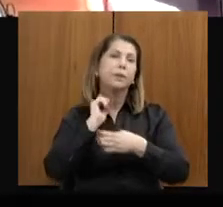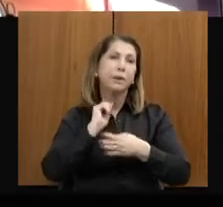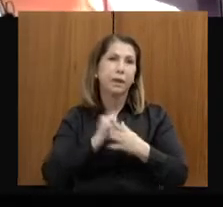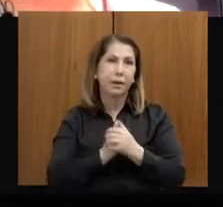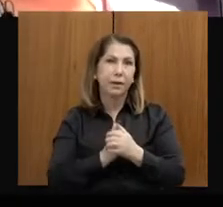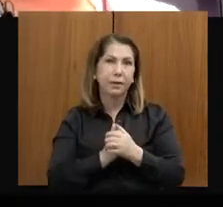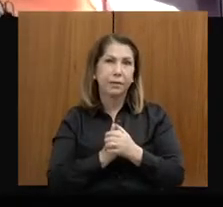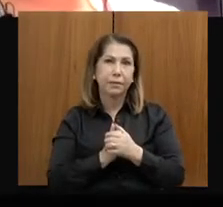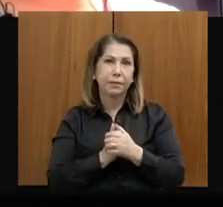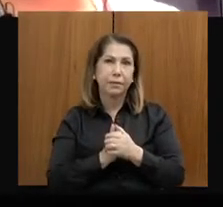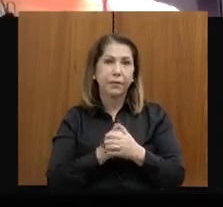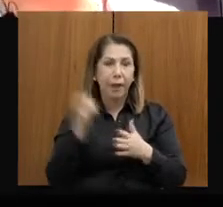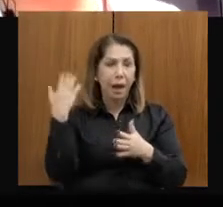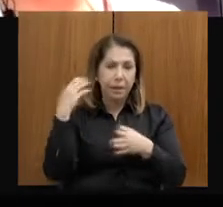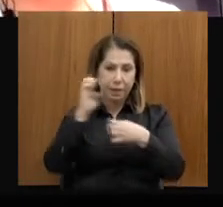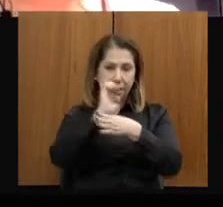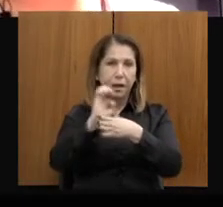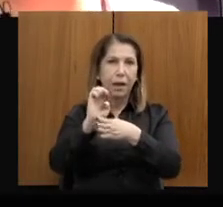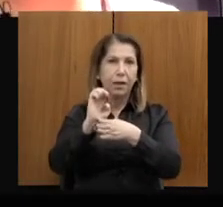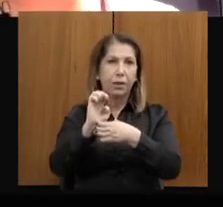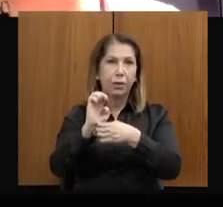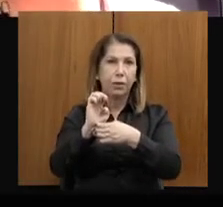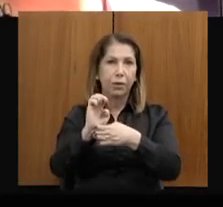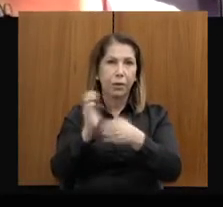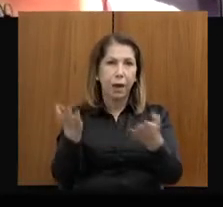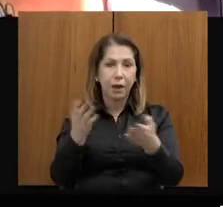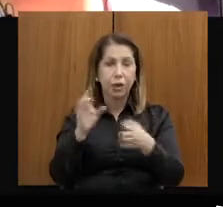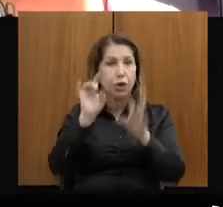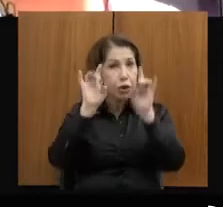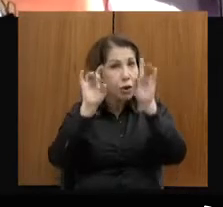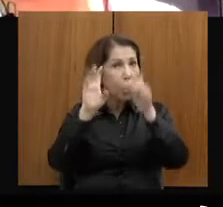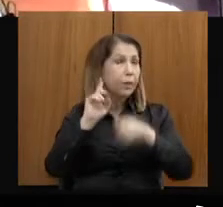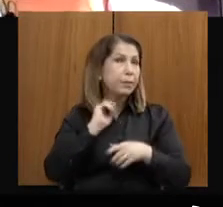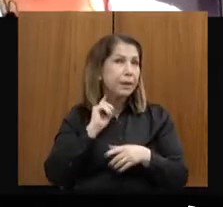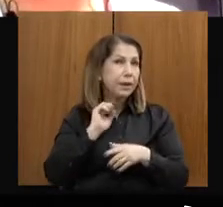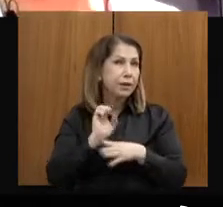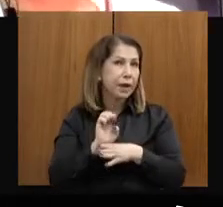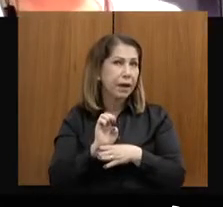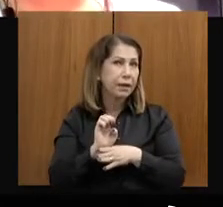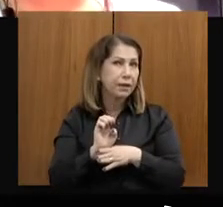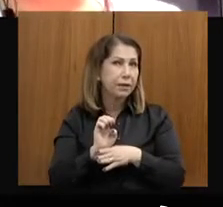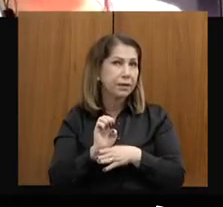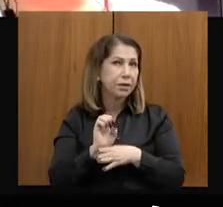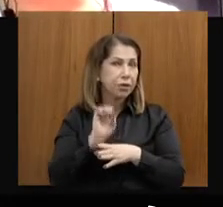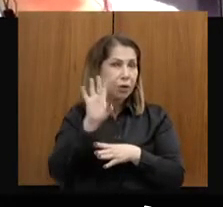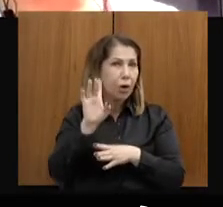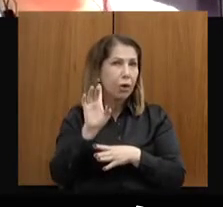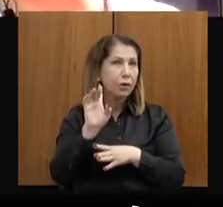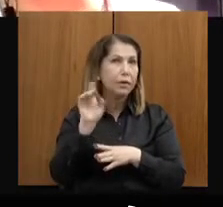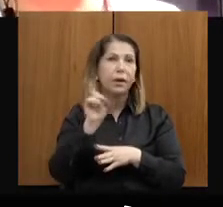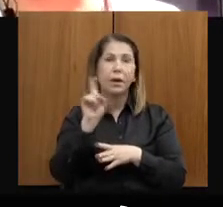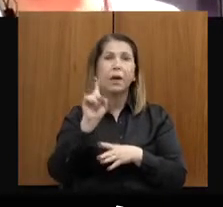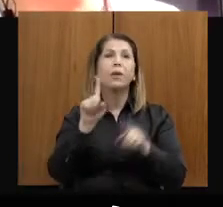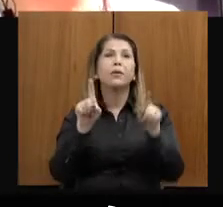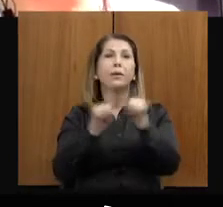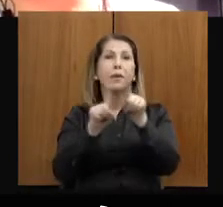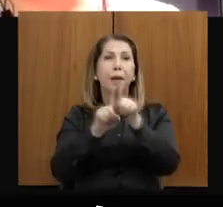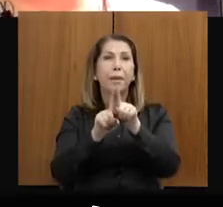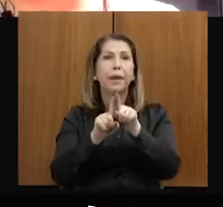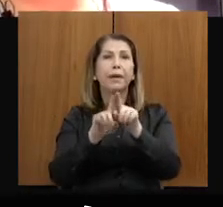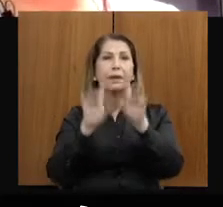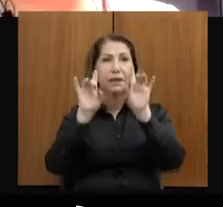e ela então está isso não é exclusividade de Minas Gerais mas é que a gente teve uma vivência disso bem